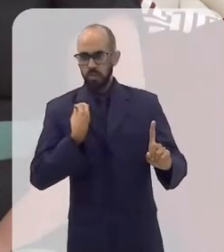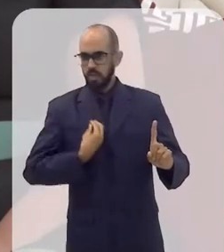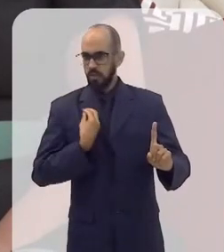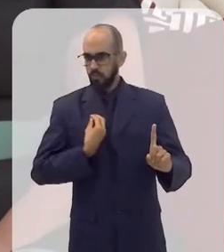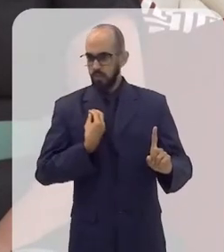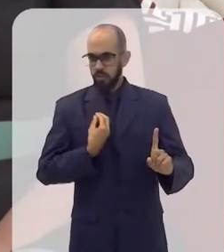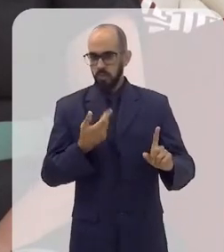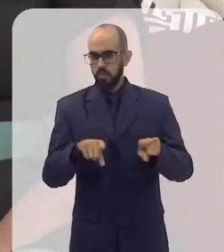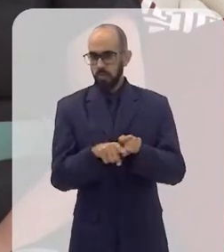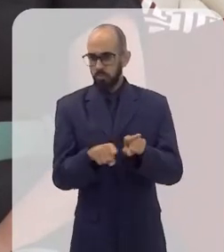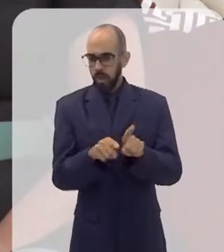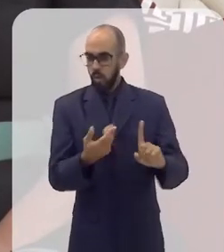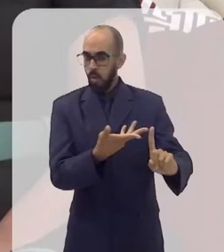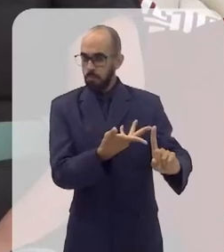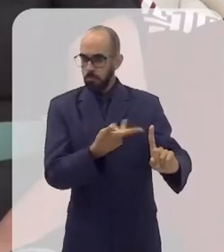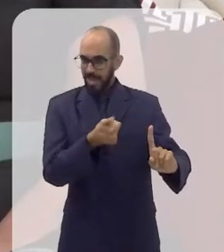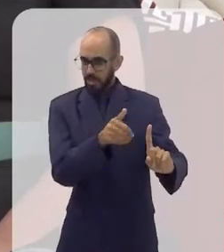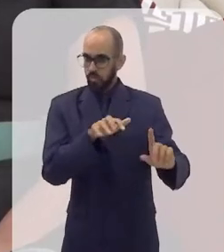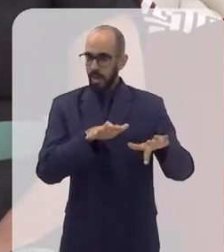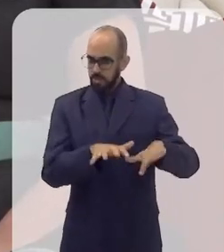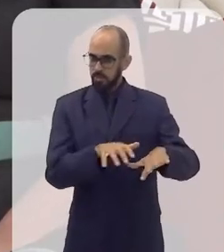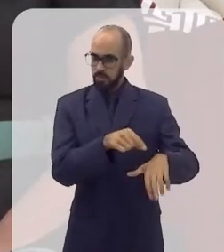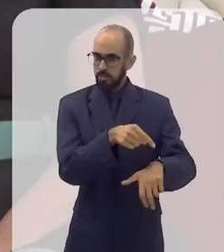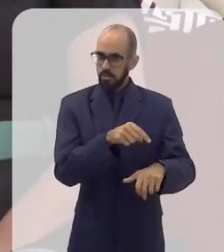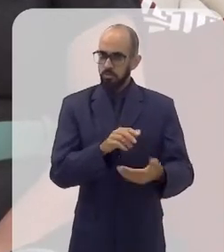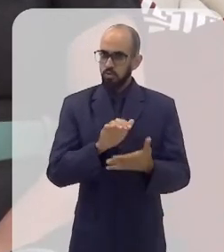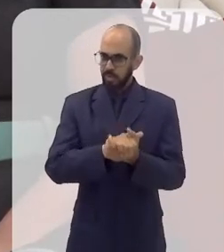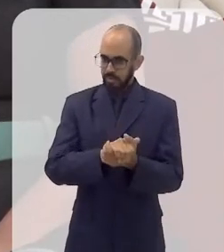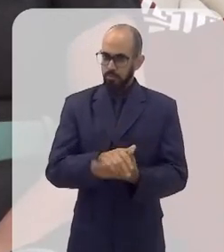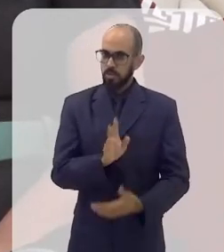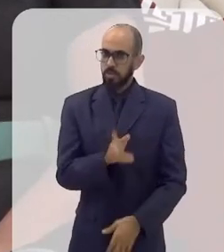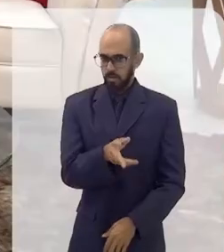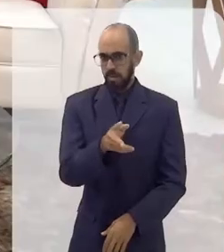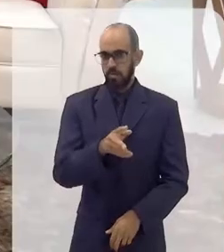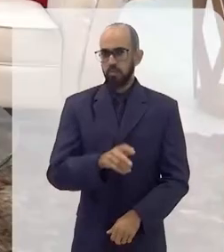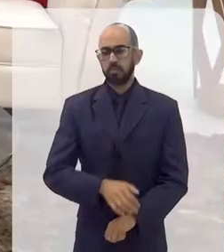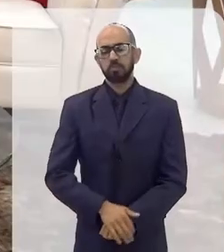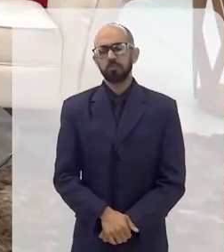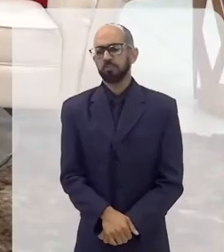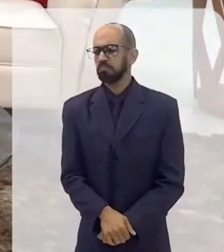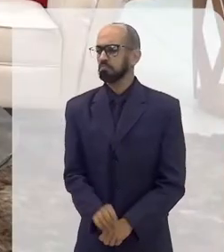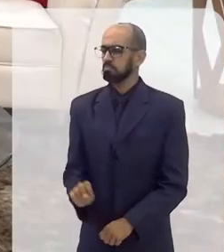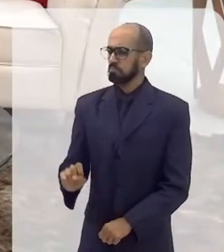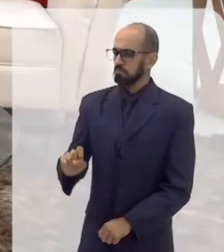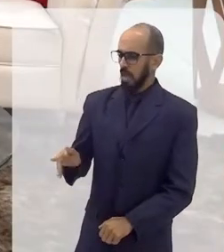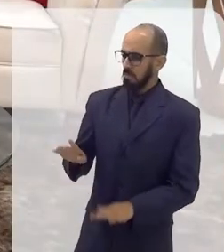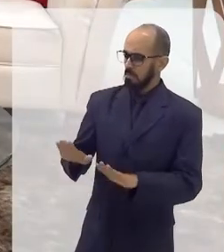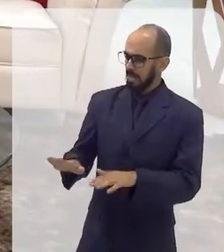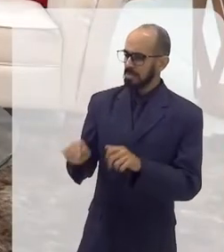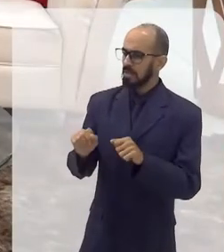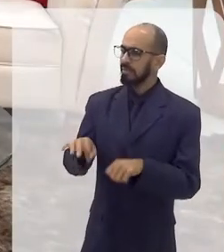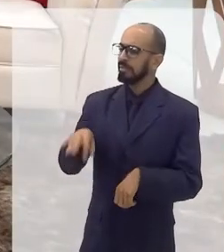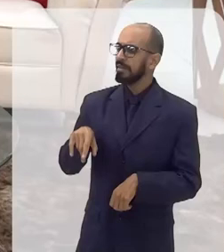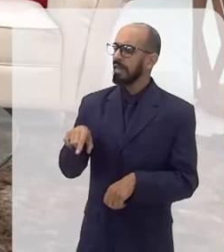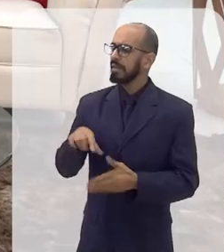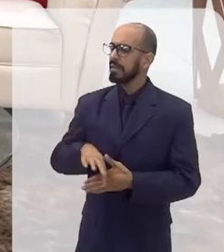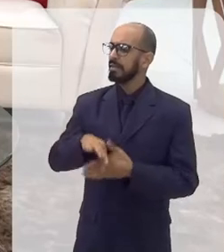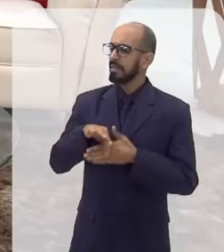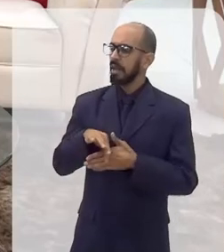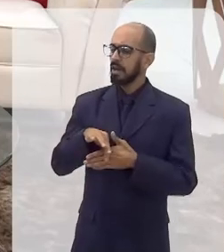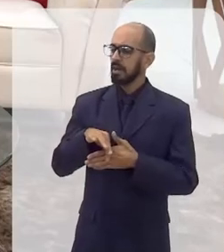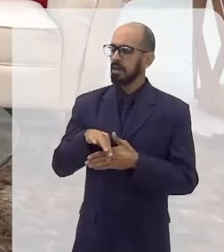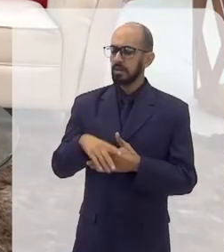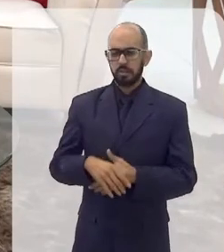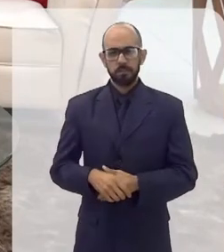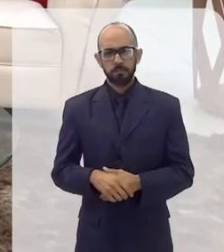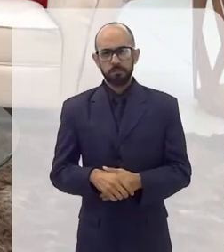de uma forma tal que eles mereçam essa bênção do casamento eterno. Certo. E quem ministra